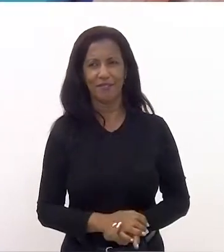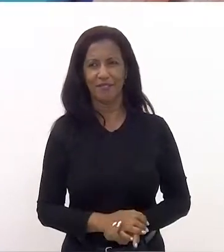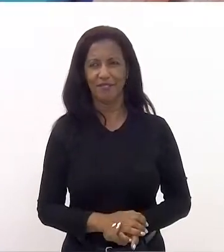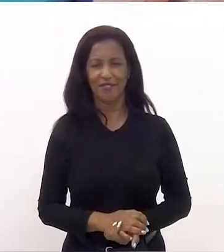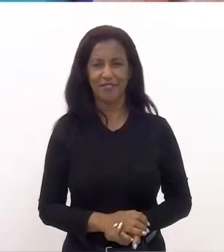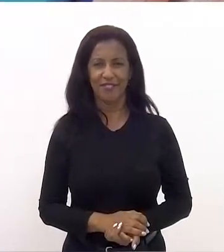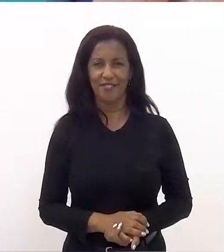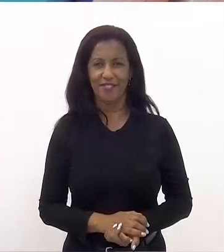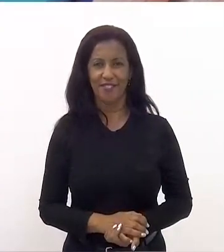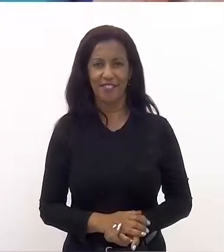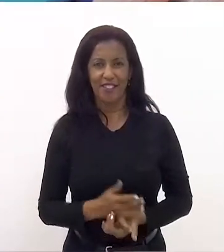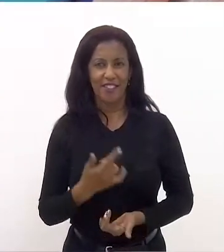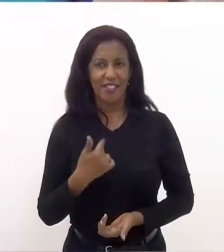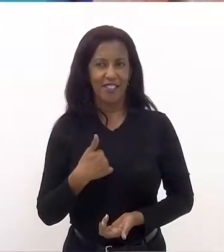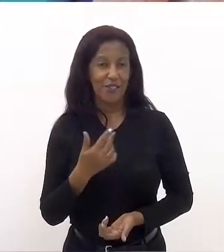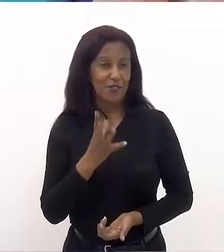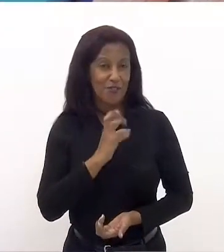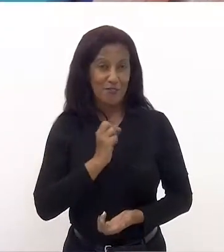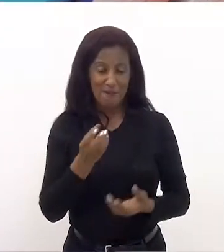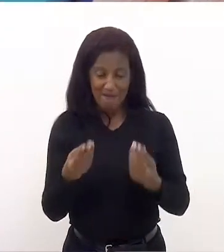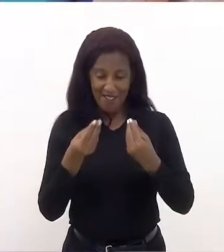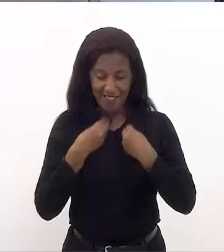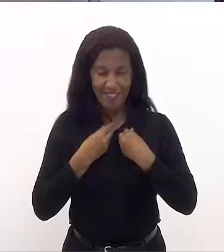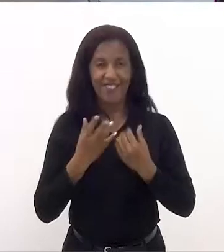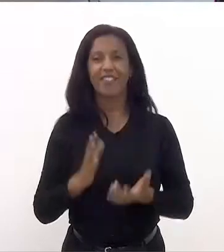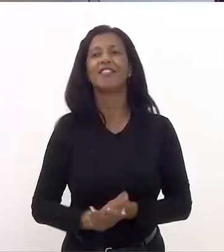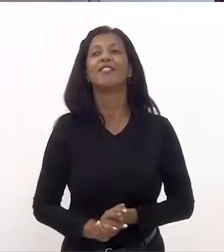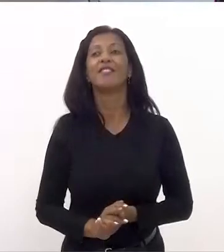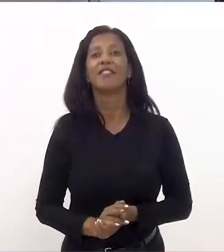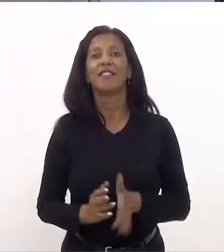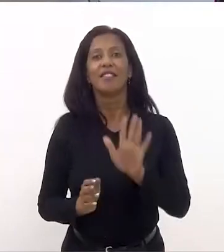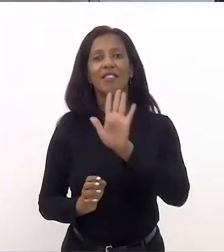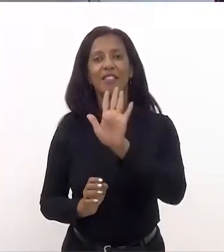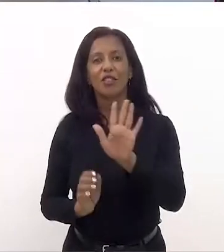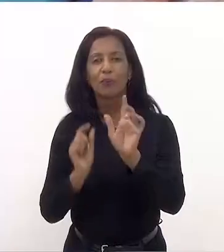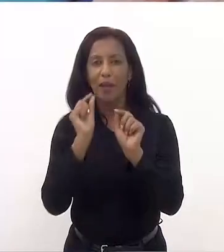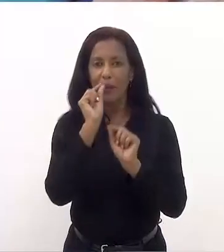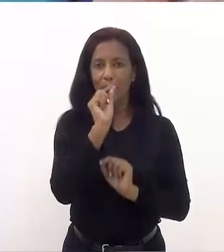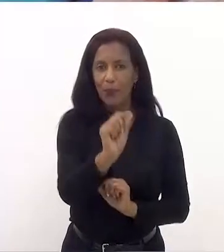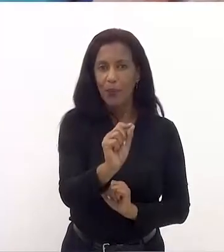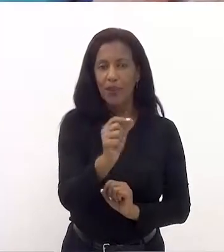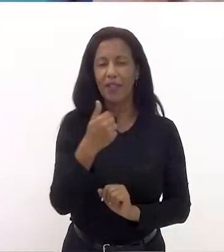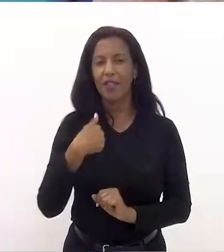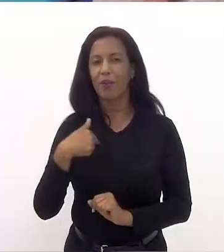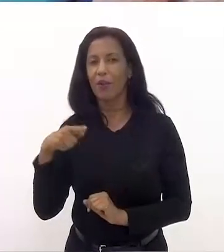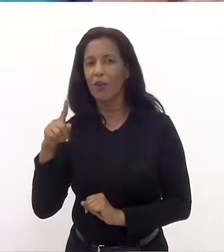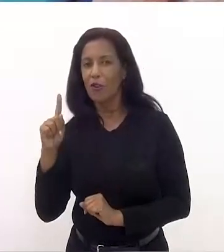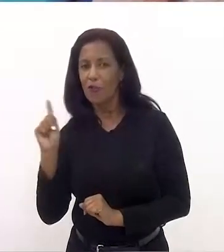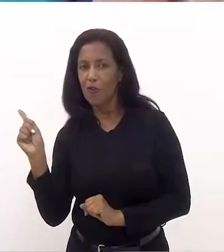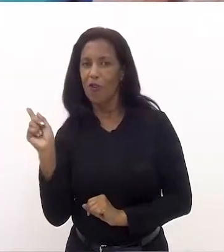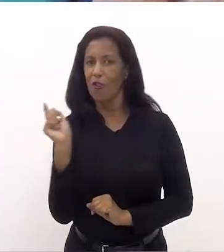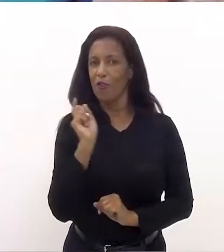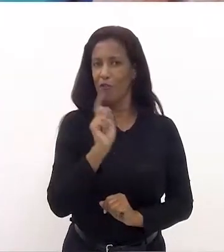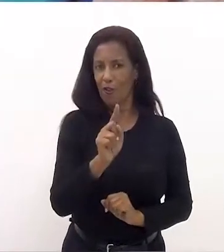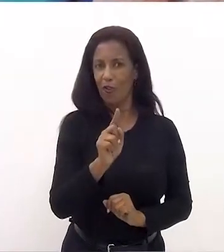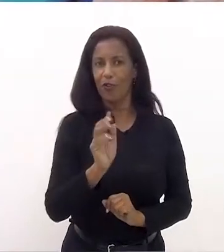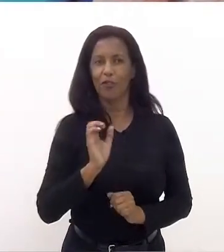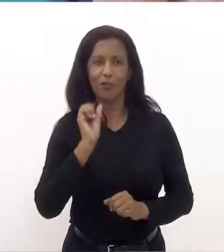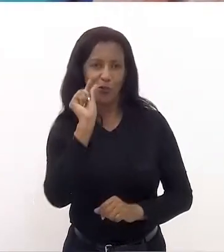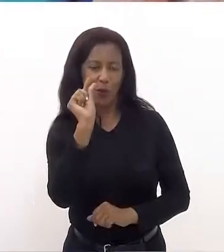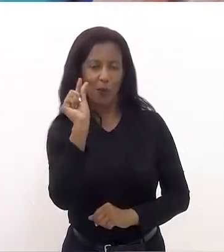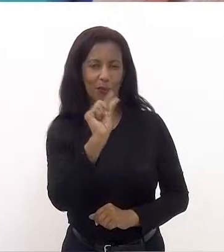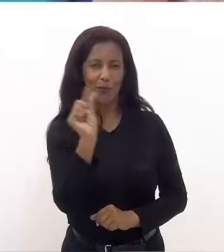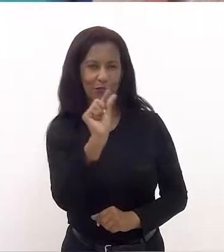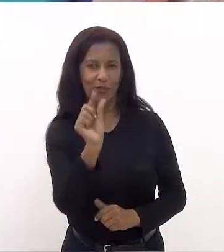são... Nossa, eu vou amar receber. Eu vou amar receber. Espera aí um pouquinho que eu só vou me despedir do pessoal, mas eu já volto